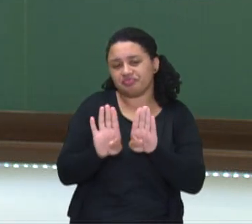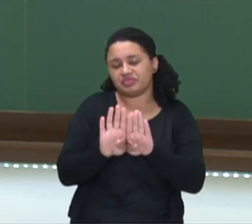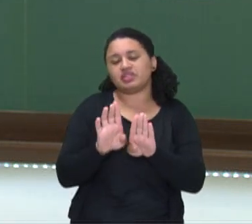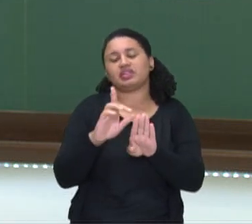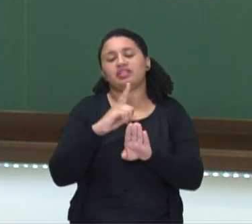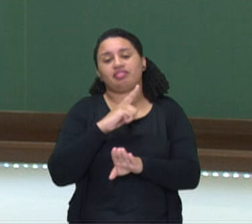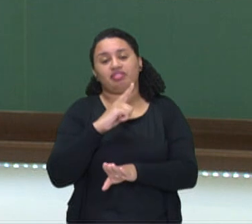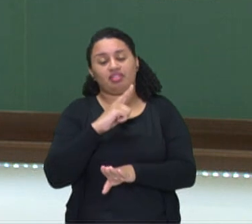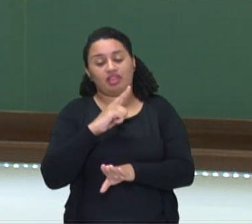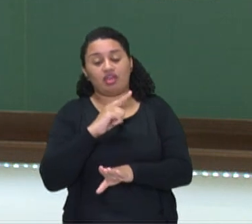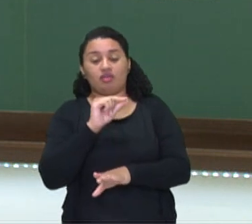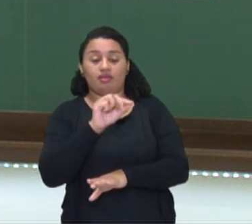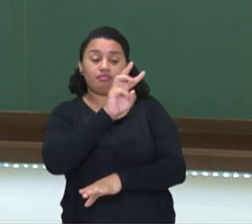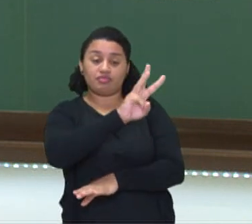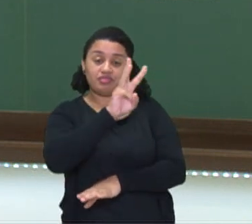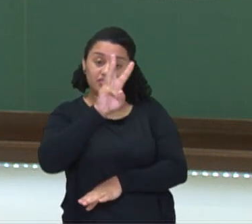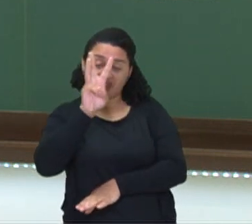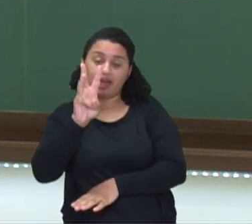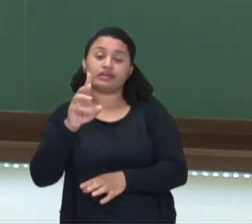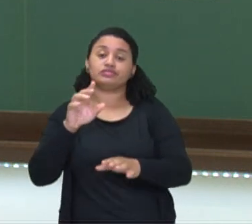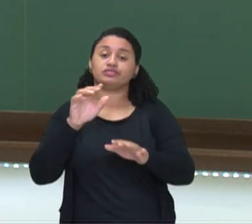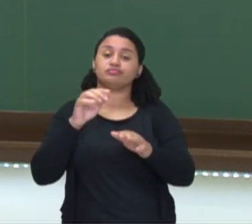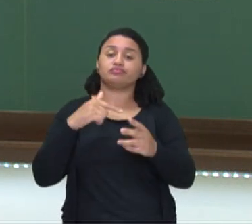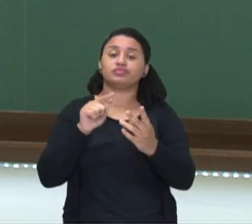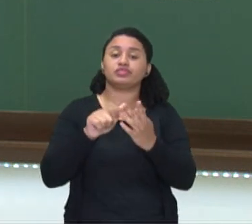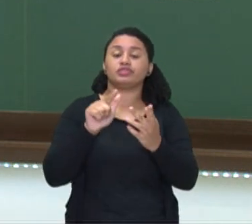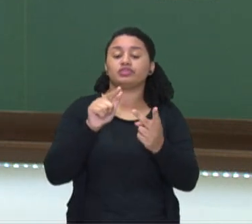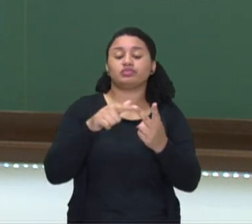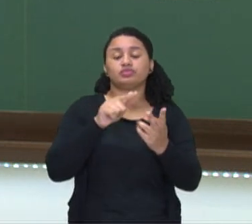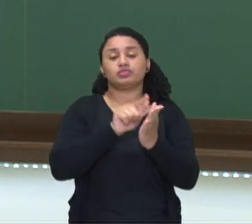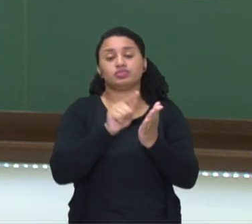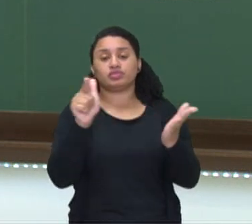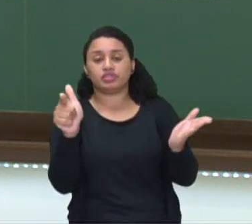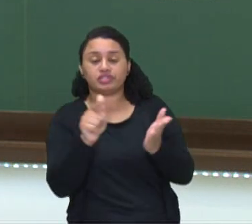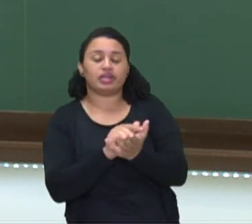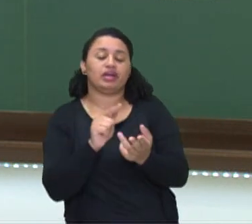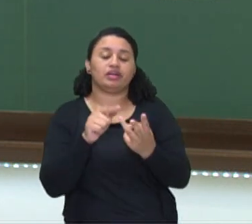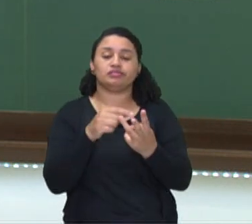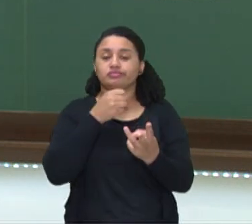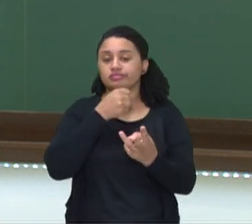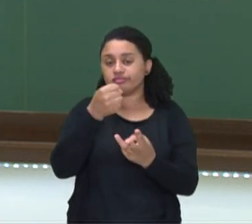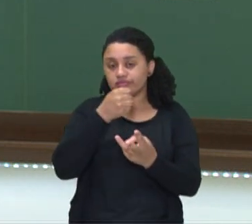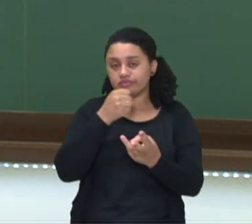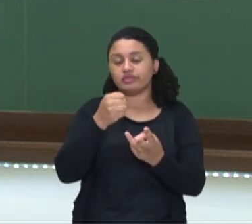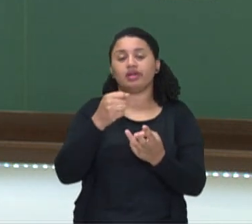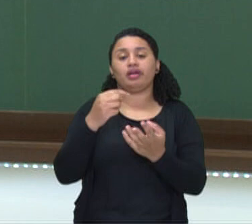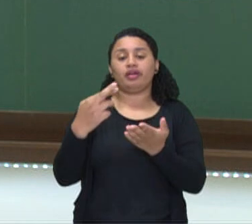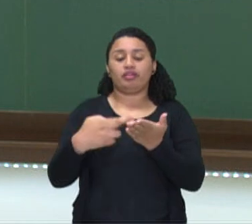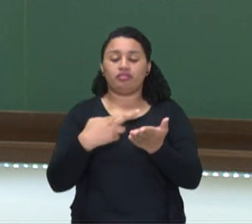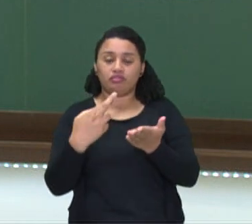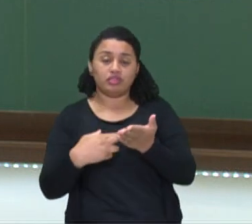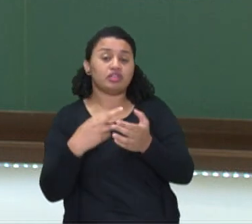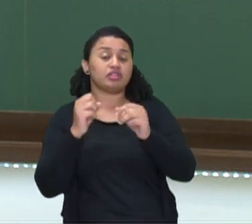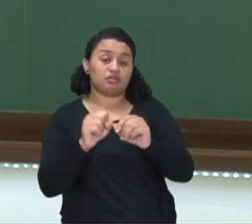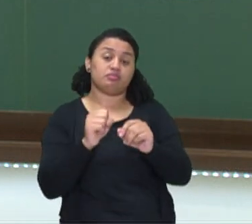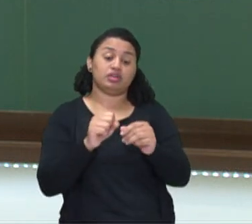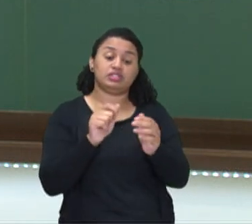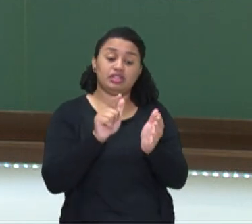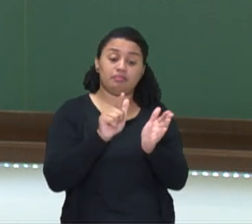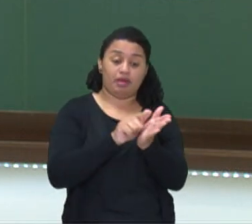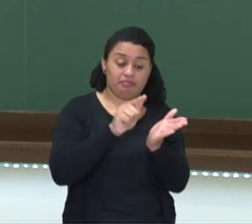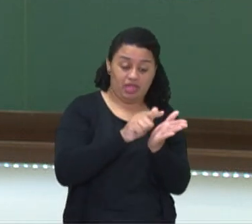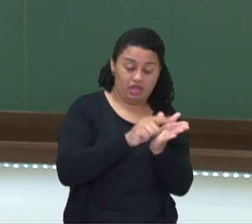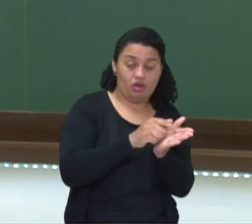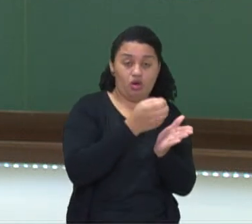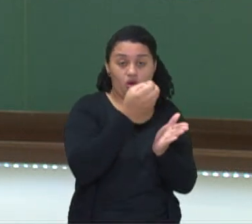Encontramos notícias em sites de jornais, em revistas também. Pode ser impresso? Pode ser. Pode ser um jornal